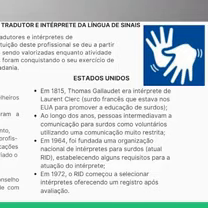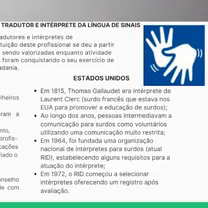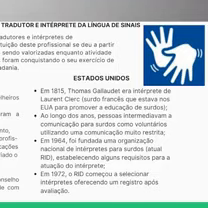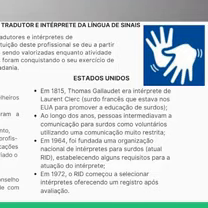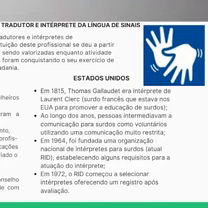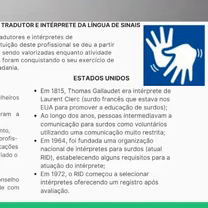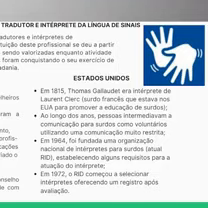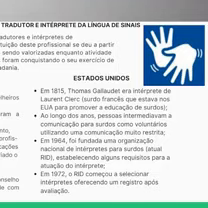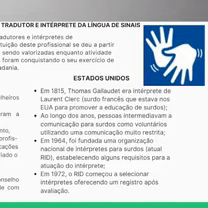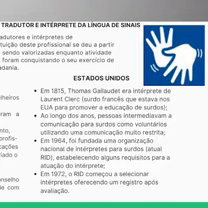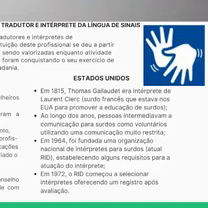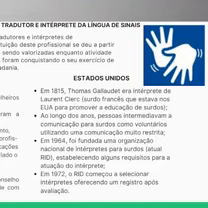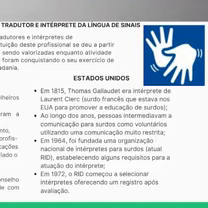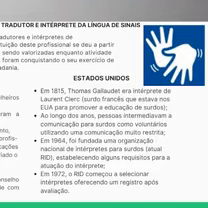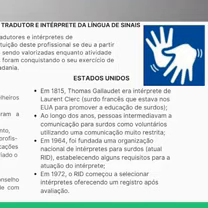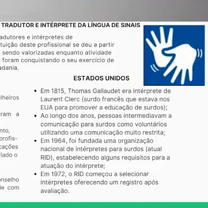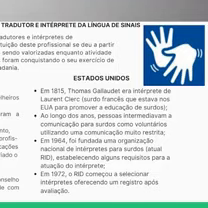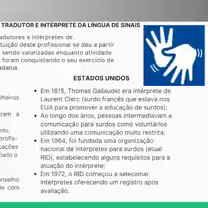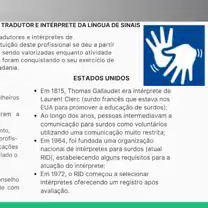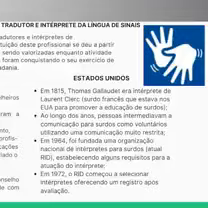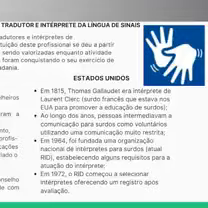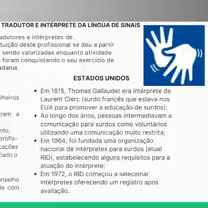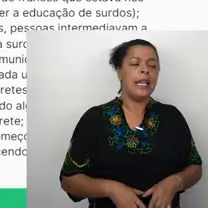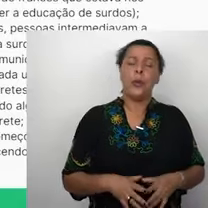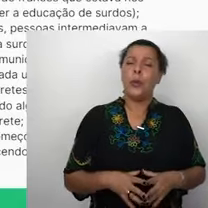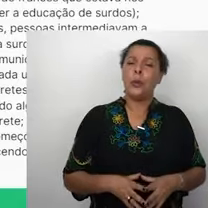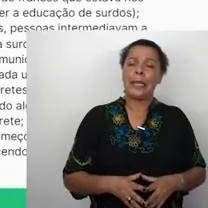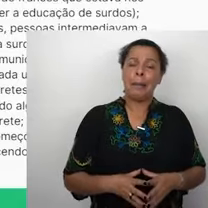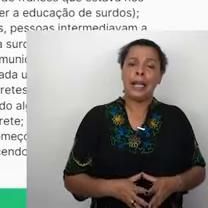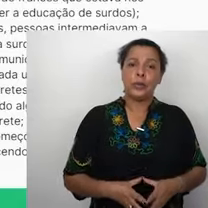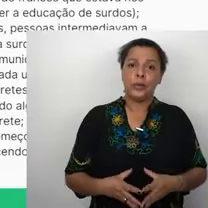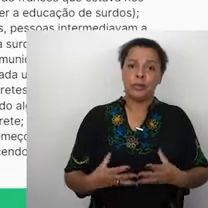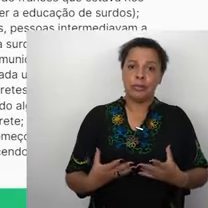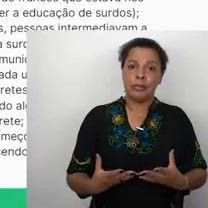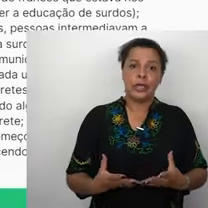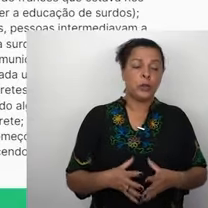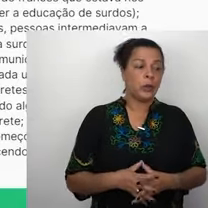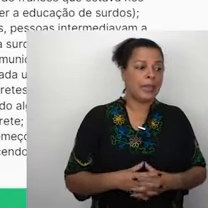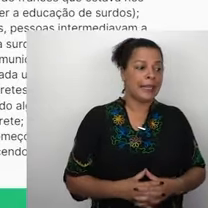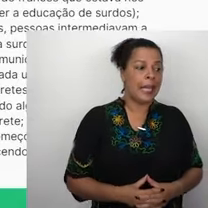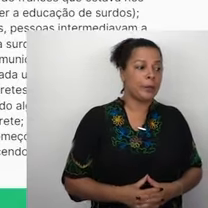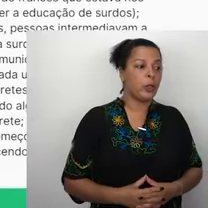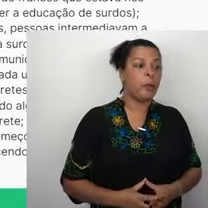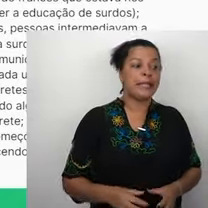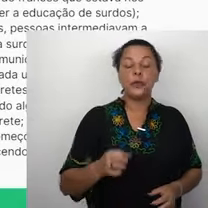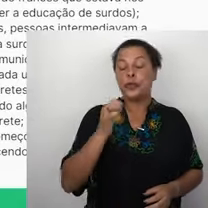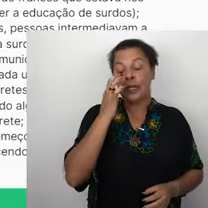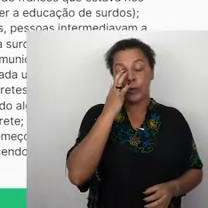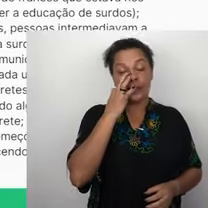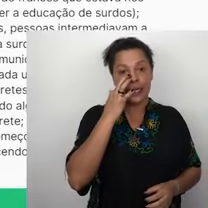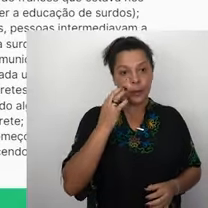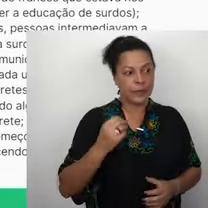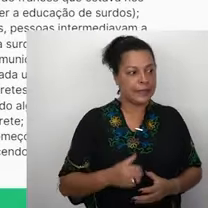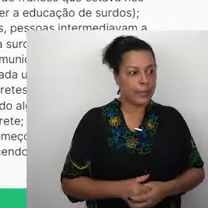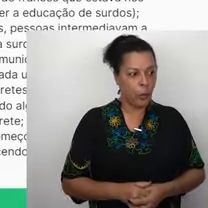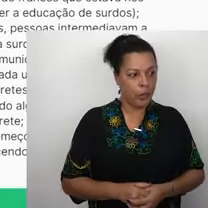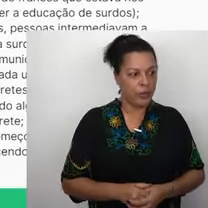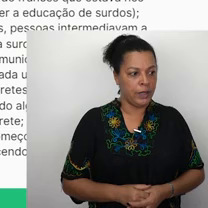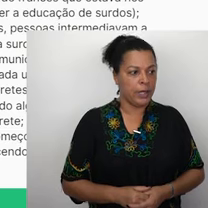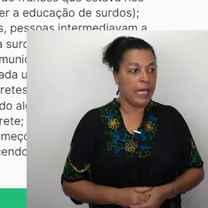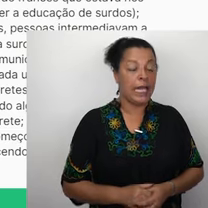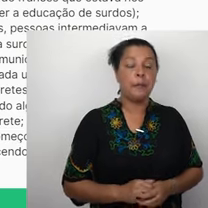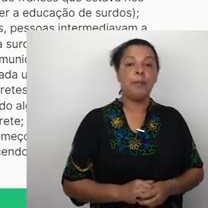Estados Unidos e também no Brasil. Na Suécia, o trabalho do tradutor-intérprete começa no final do